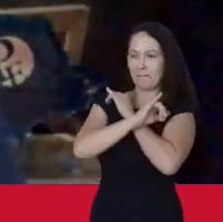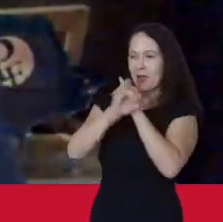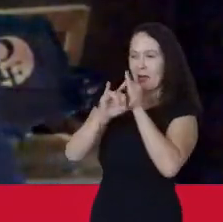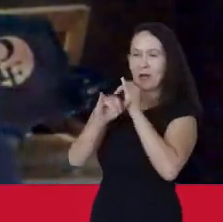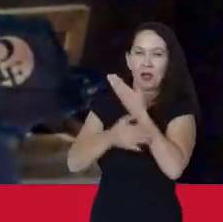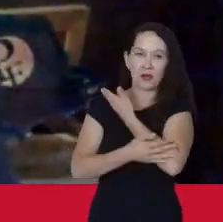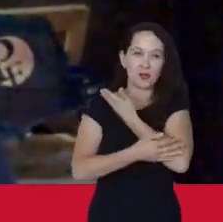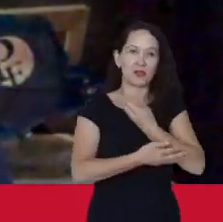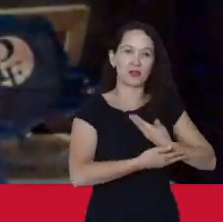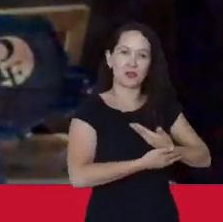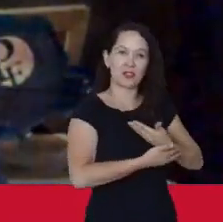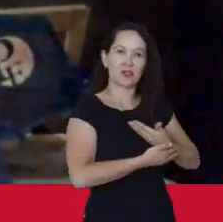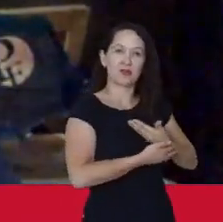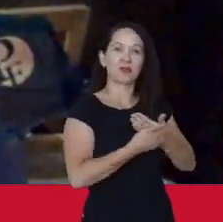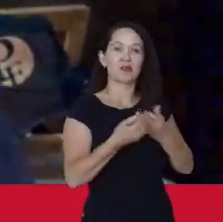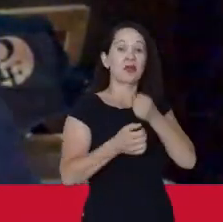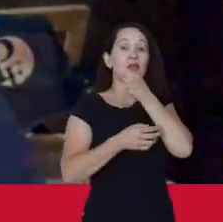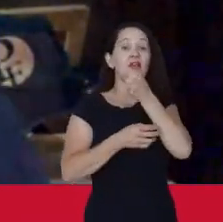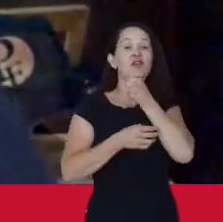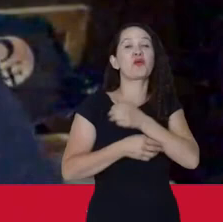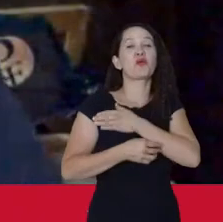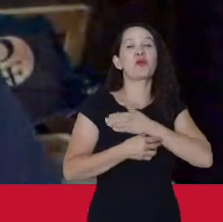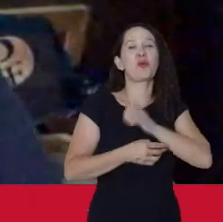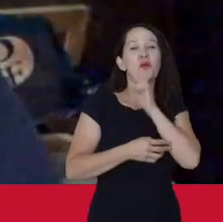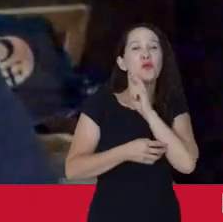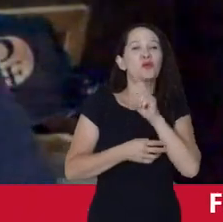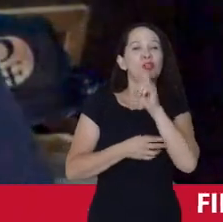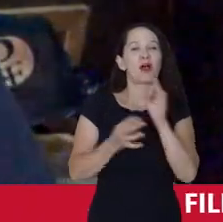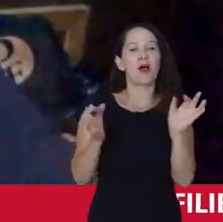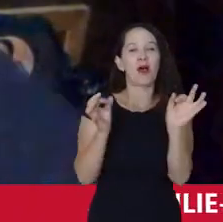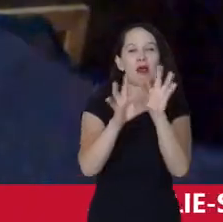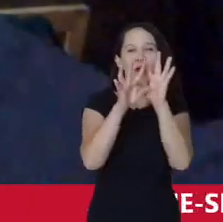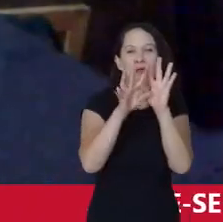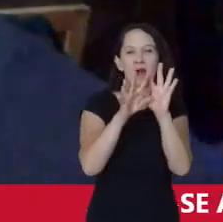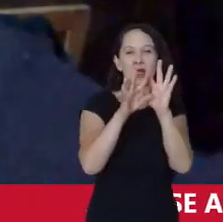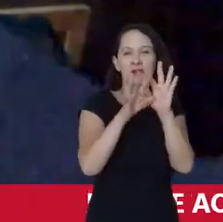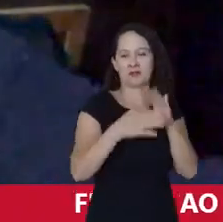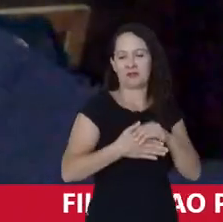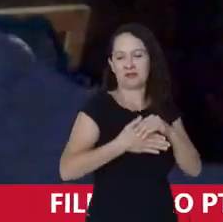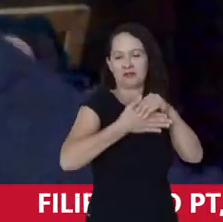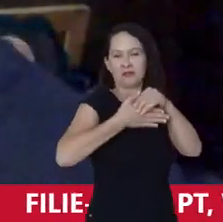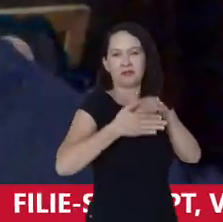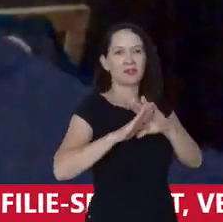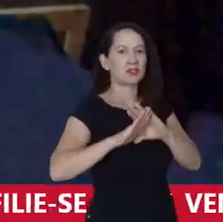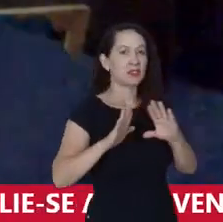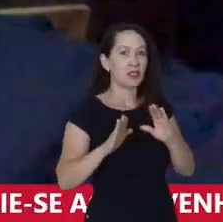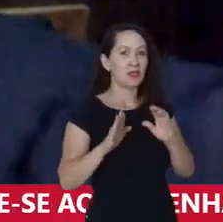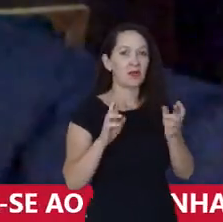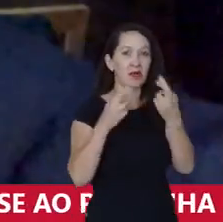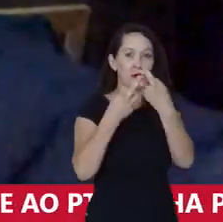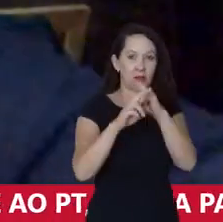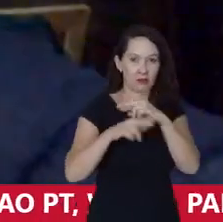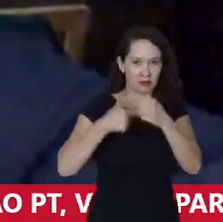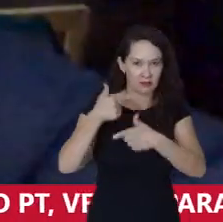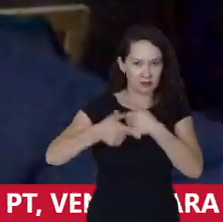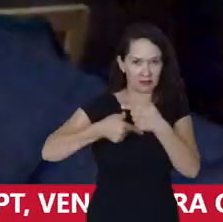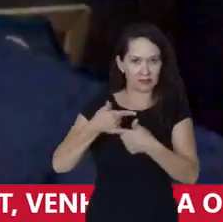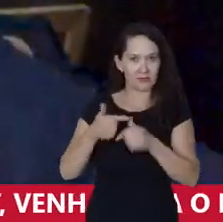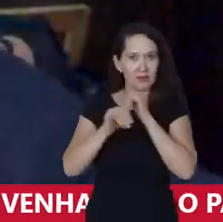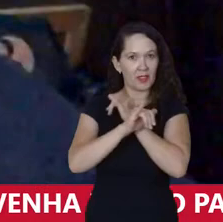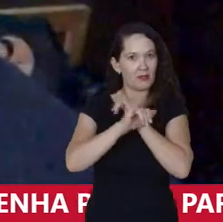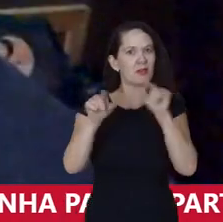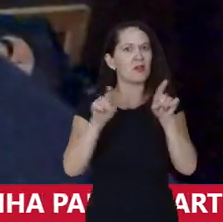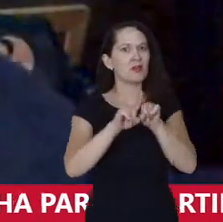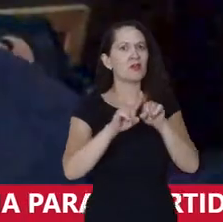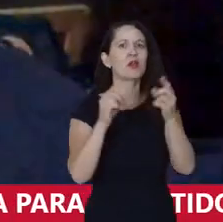o governo, a mídia, gosta muito de usar o tema acabar com privilégios, falavam isso na reforma trabalhista, falavam isso